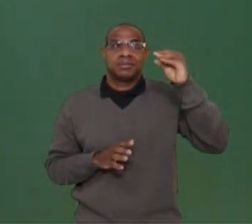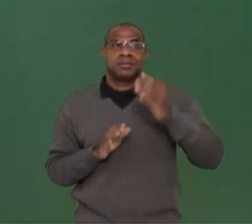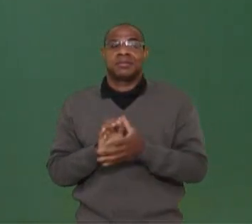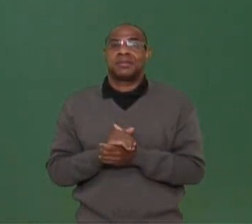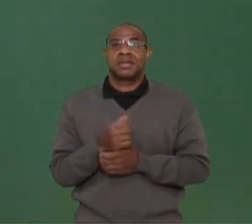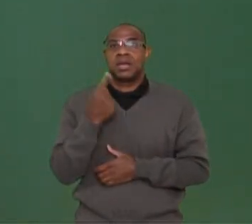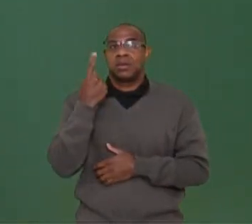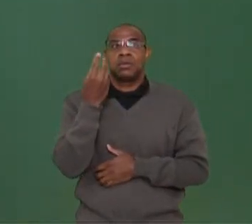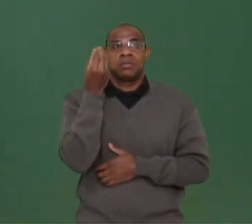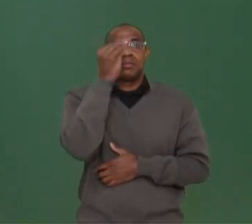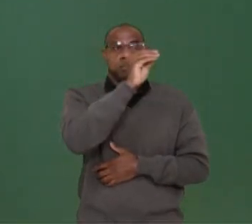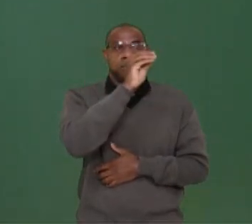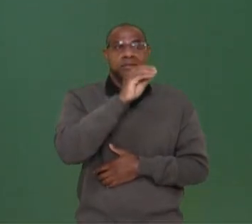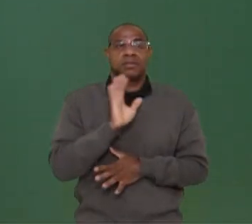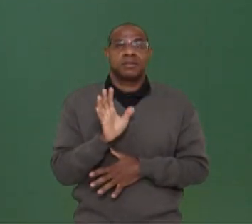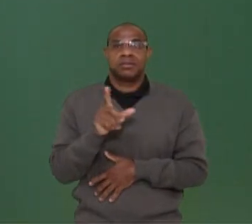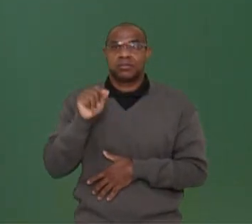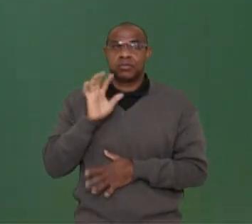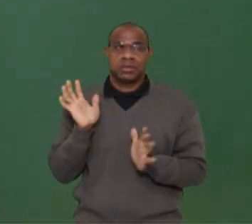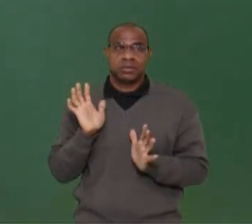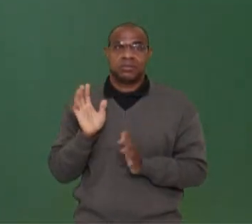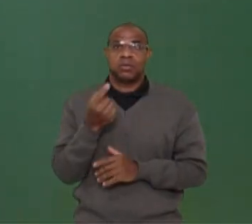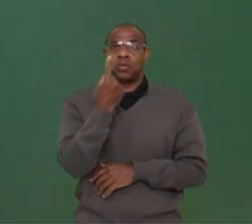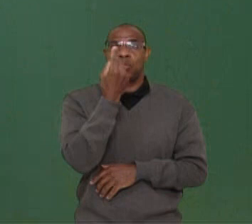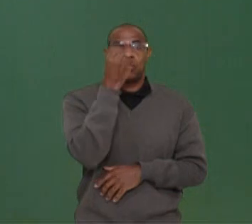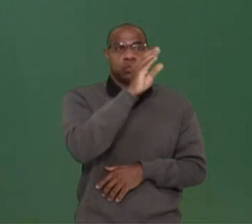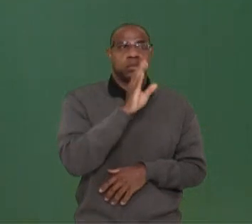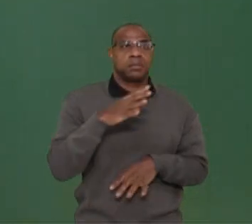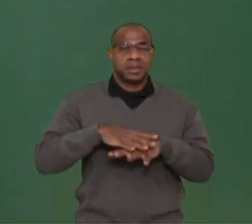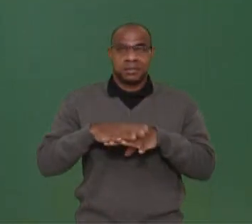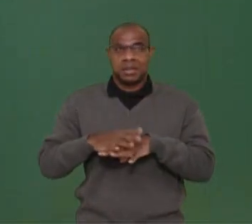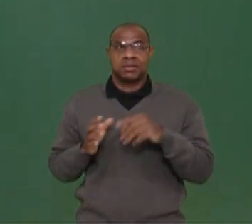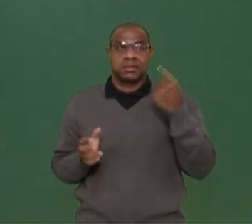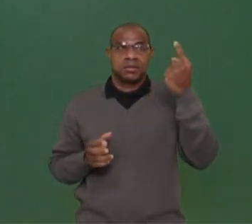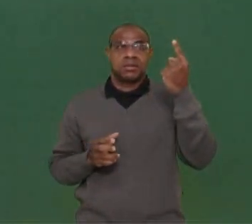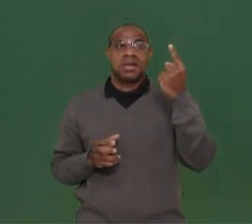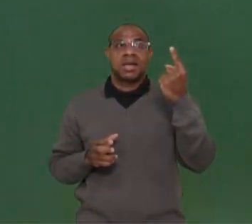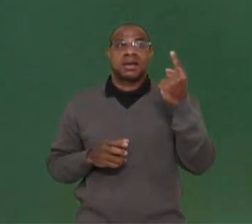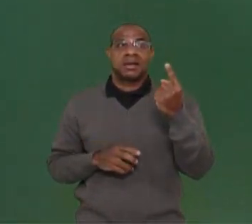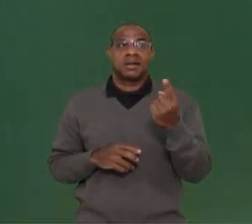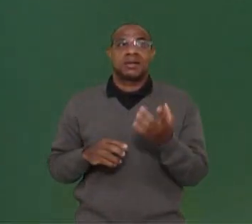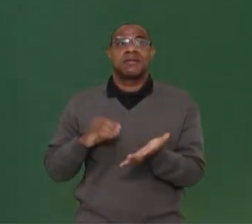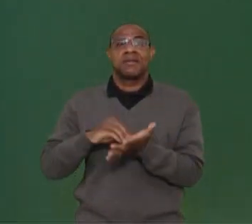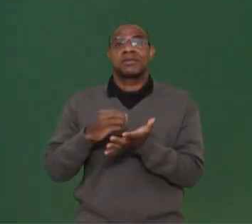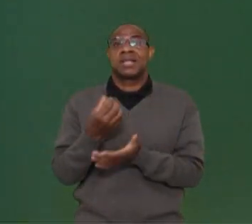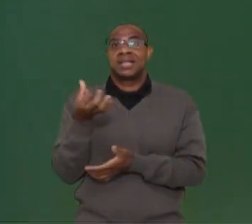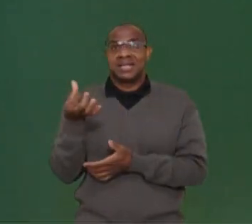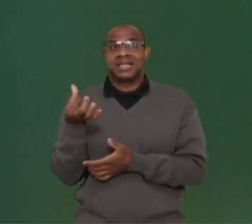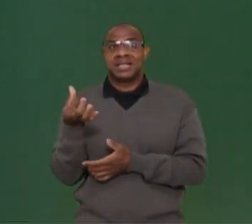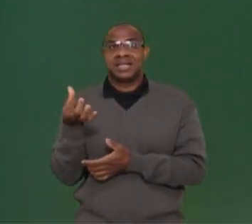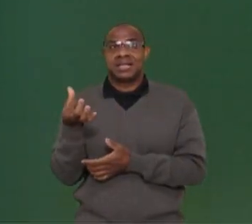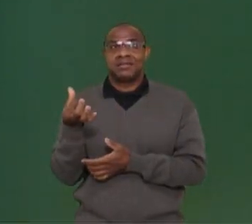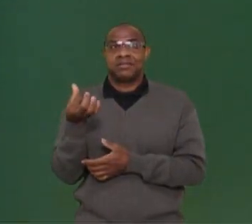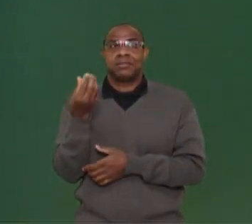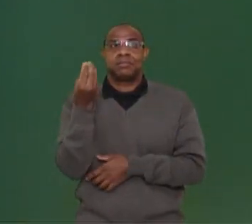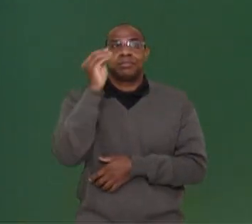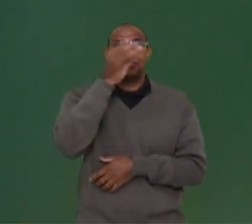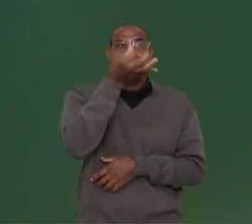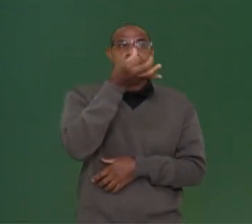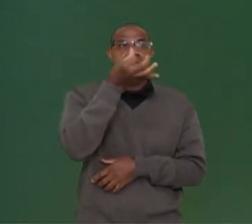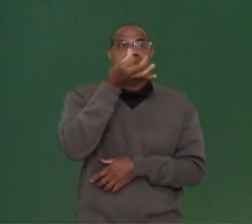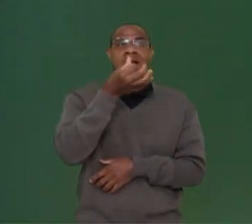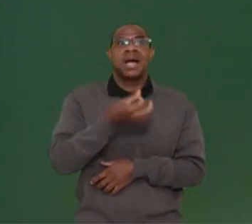matemática. Escolhi o livro de matemática, me restam 6 livros para a segunda escolha, 5